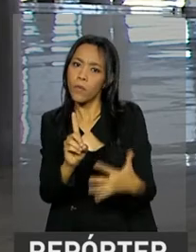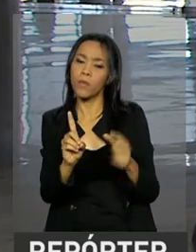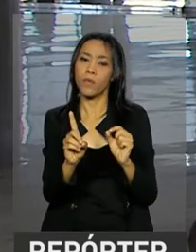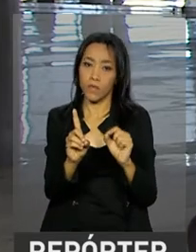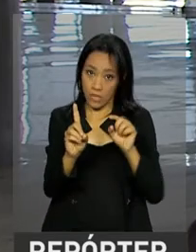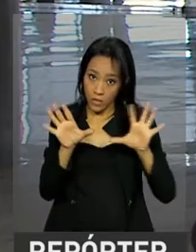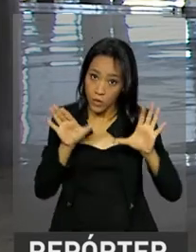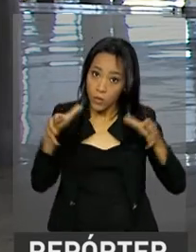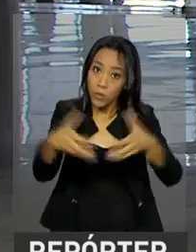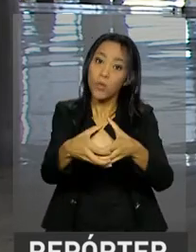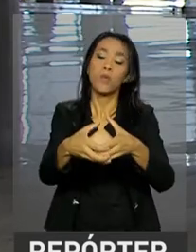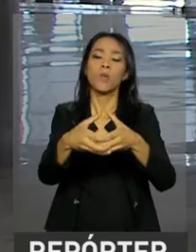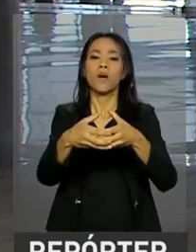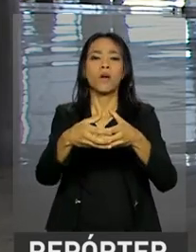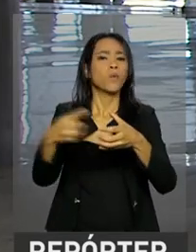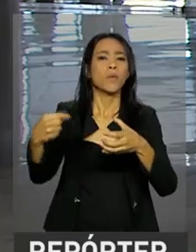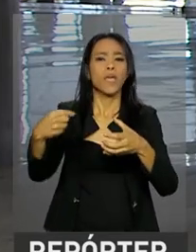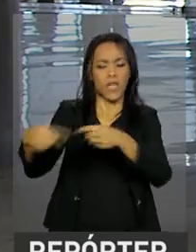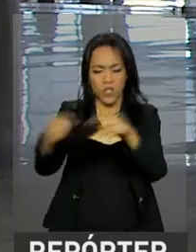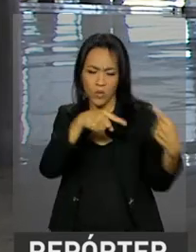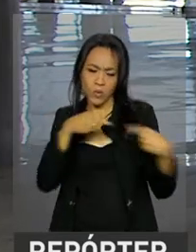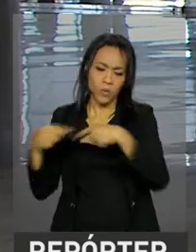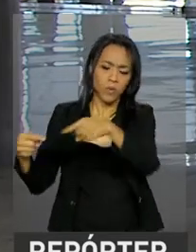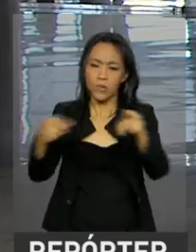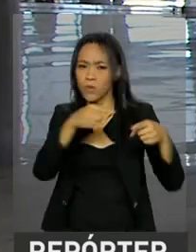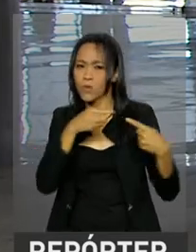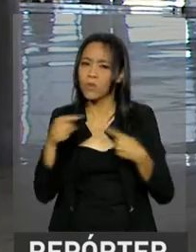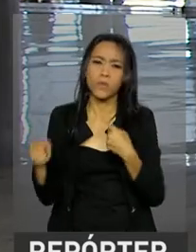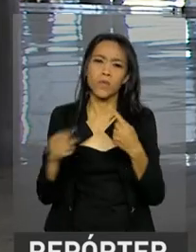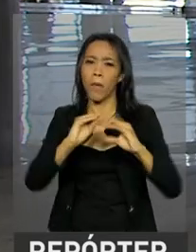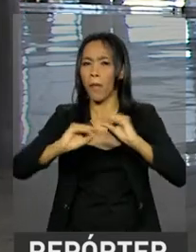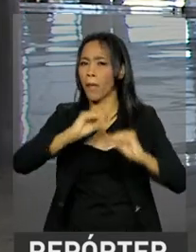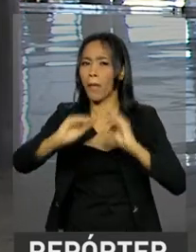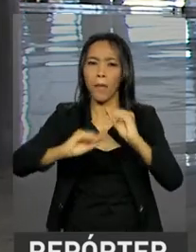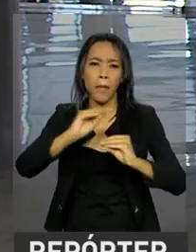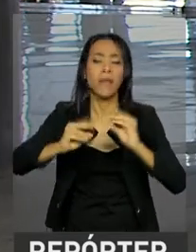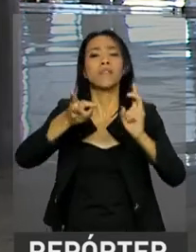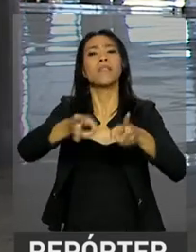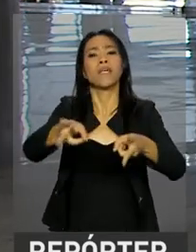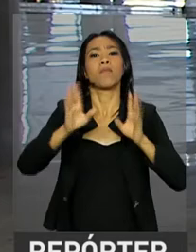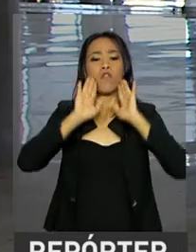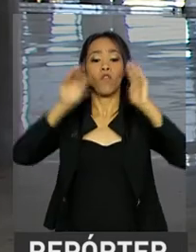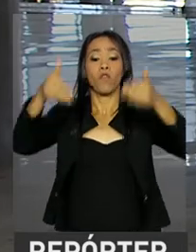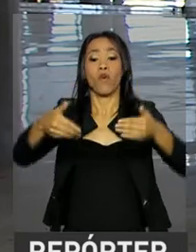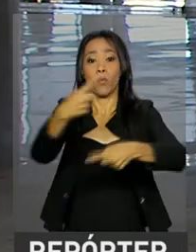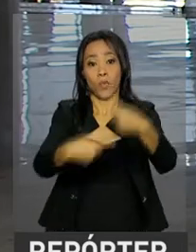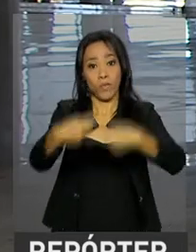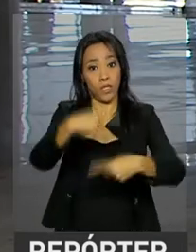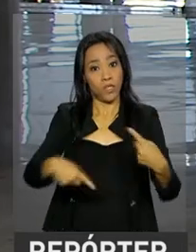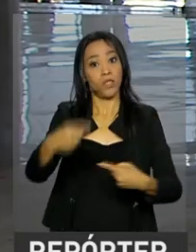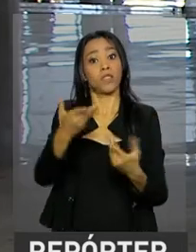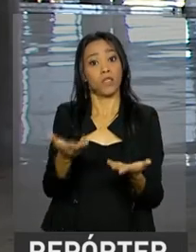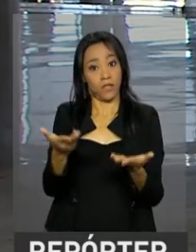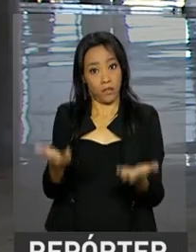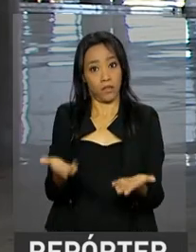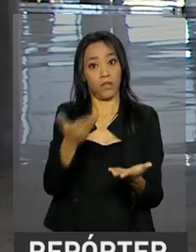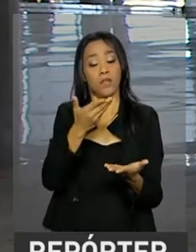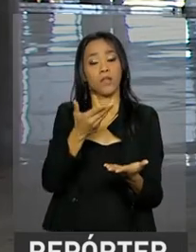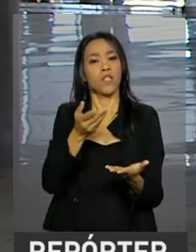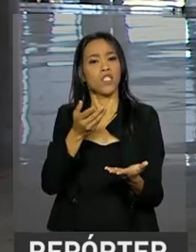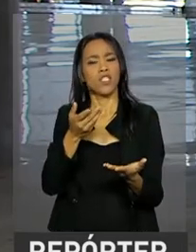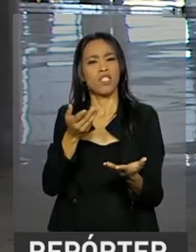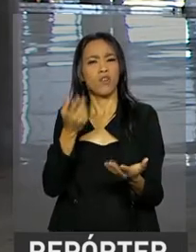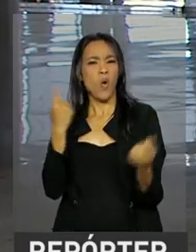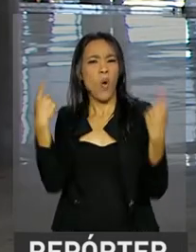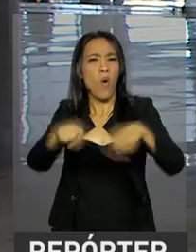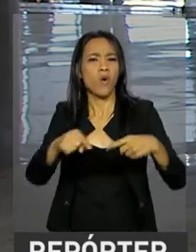da CPLP, as discussões estão voltadas aí para políticas públicas de combate à violência